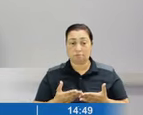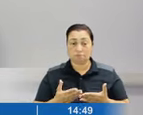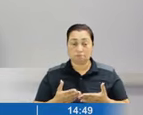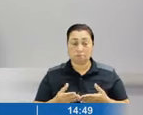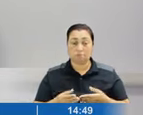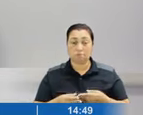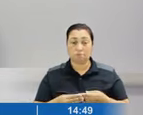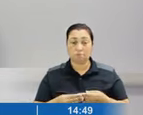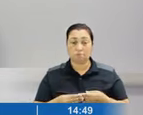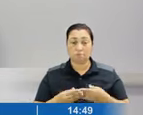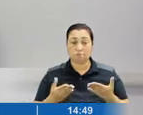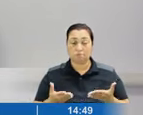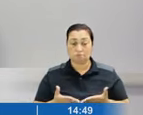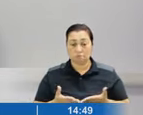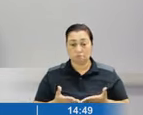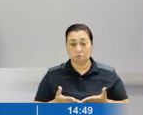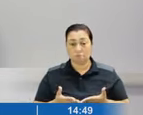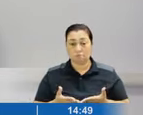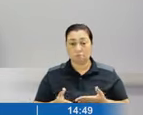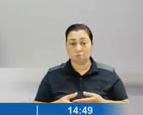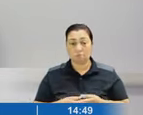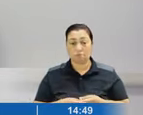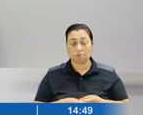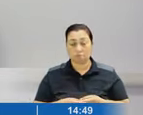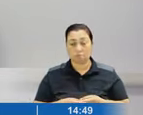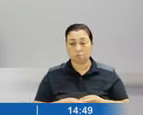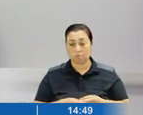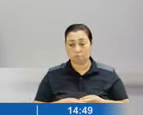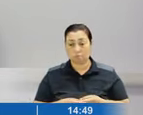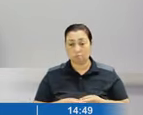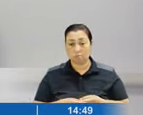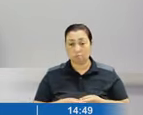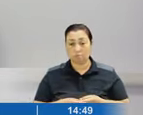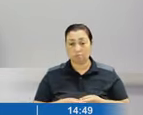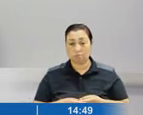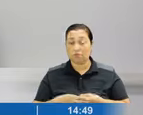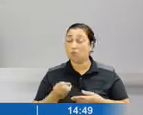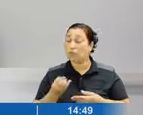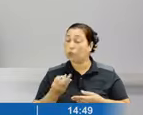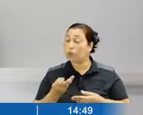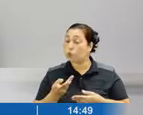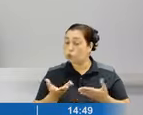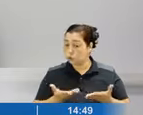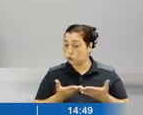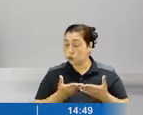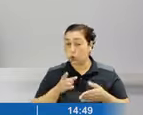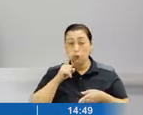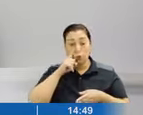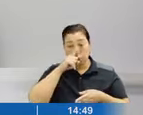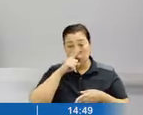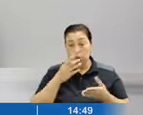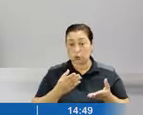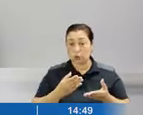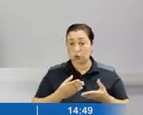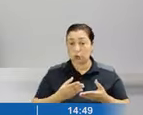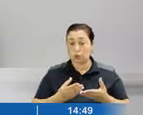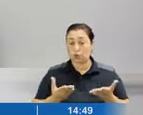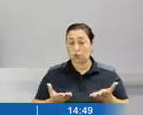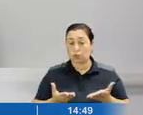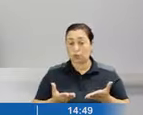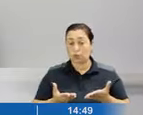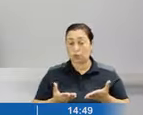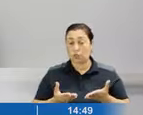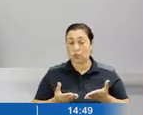complicações fatais envolvendo o câncer coloretal. Né? Quais são os fatores de risco, então, para o câncer? Né?